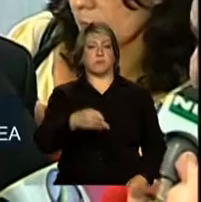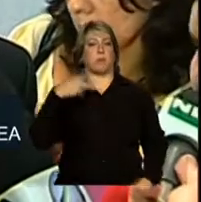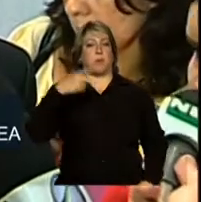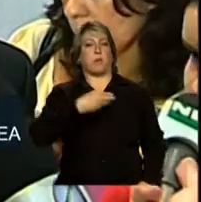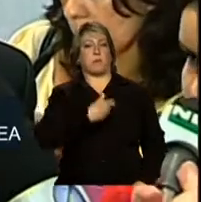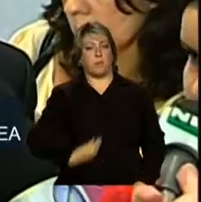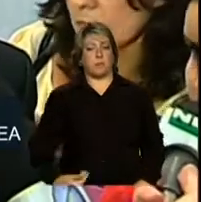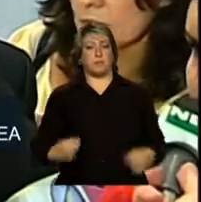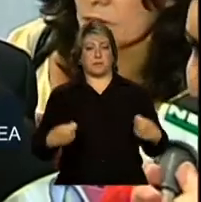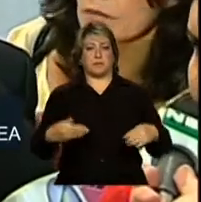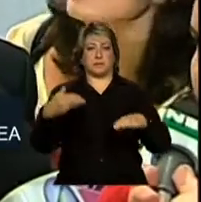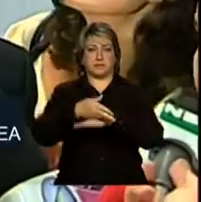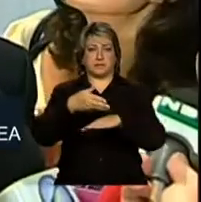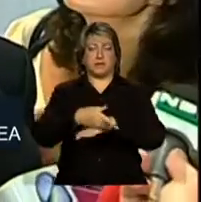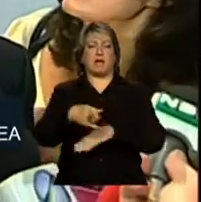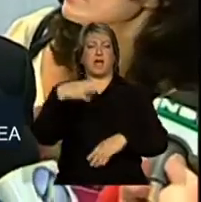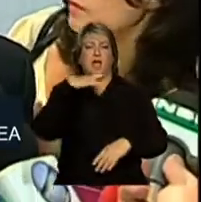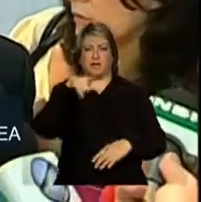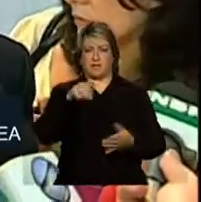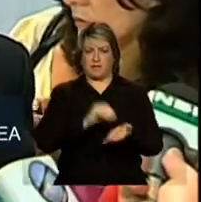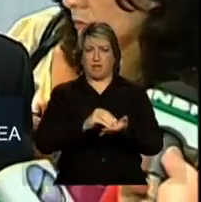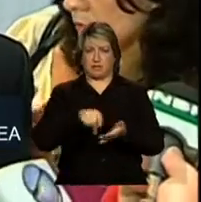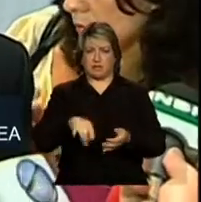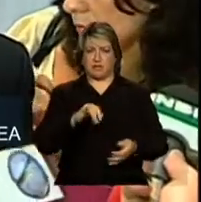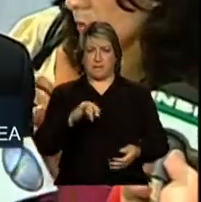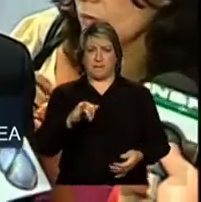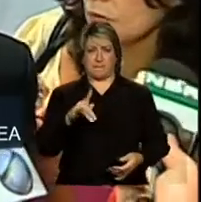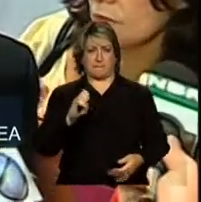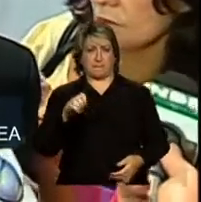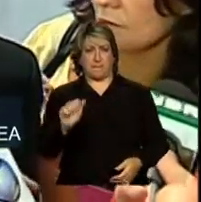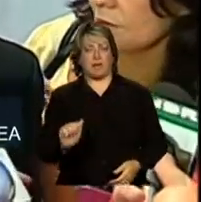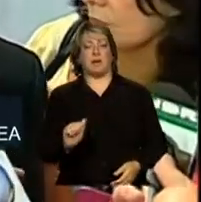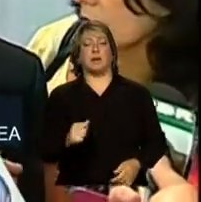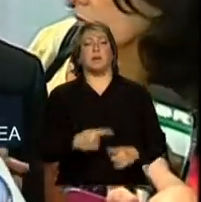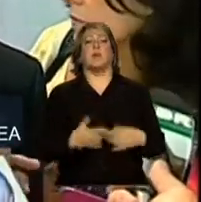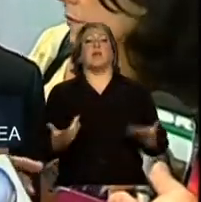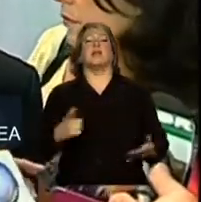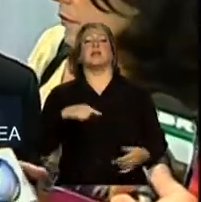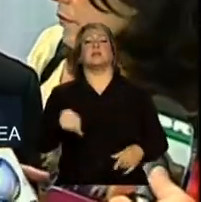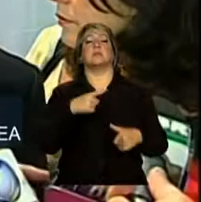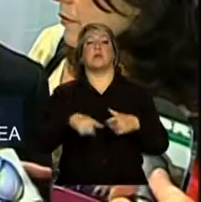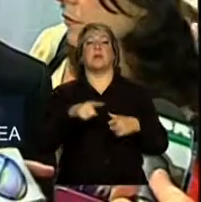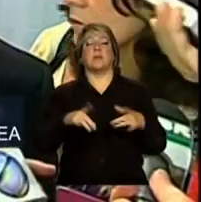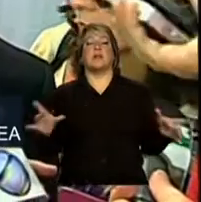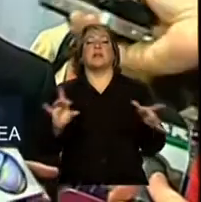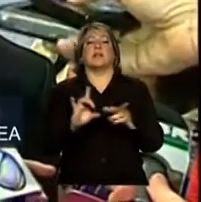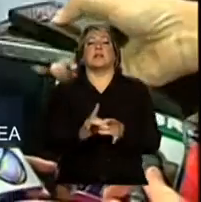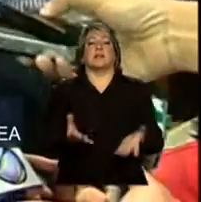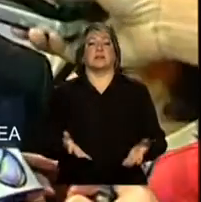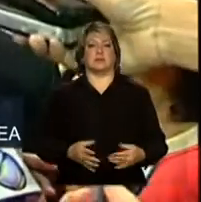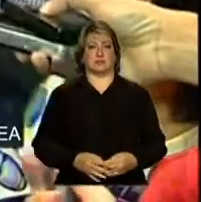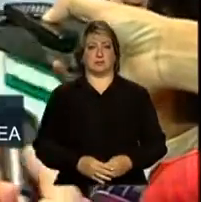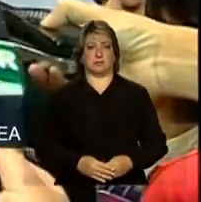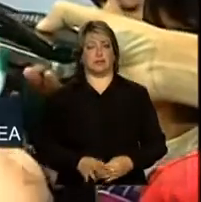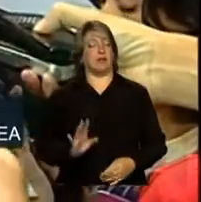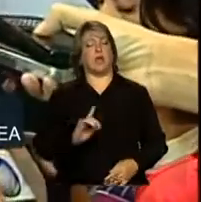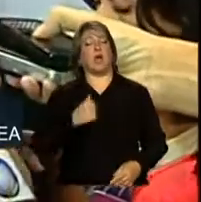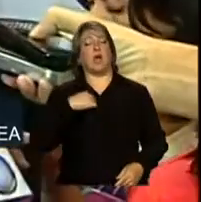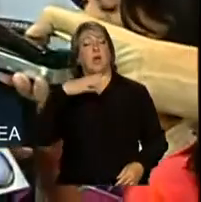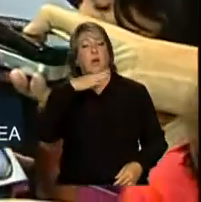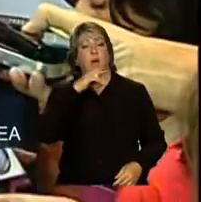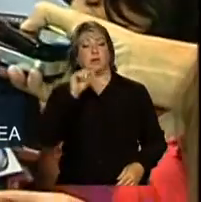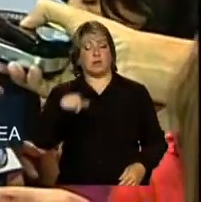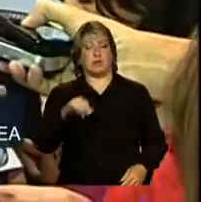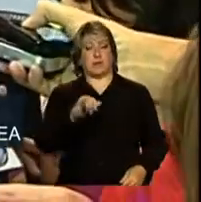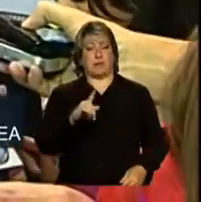hoje falta isso no Instituto e por que faltaria? Por que que tem esse problema de interação? Eu acho que o IPEA